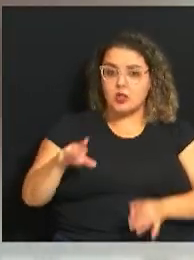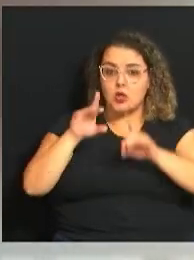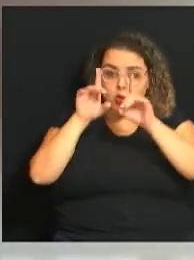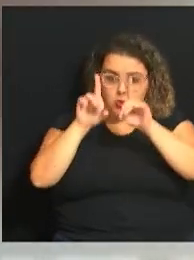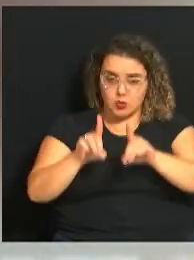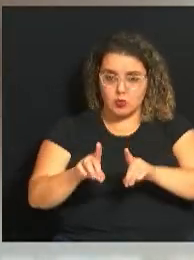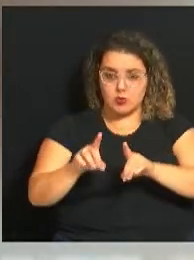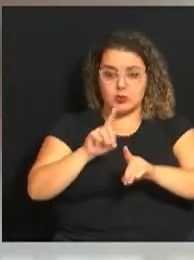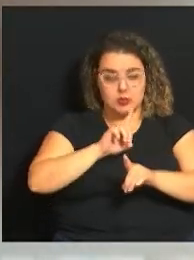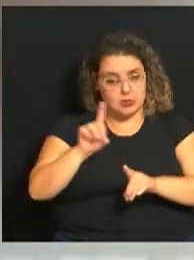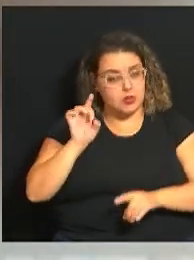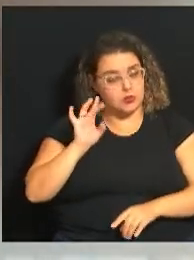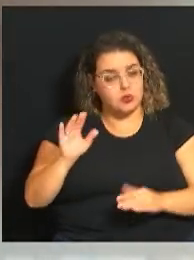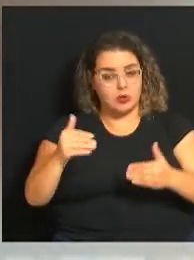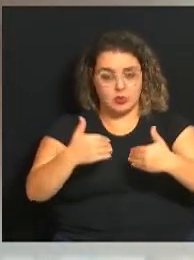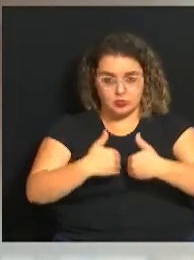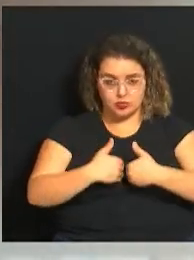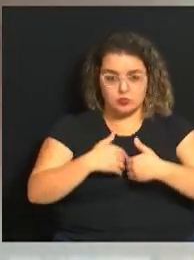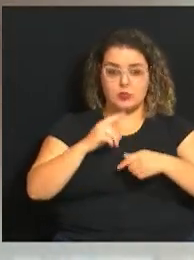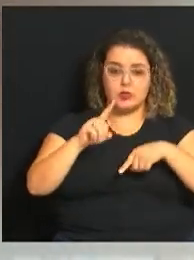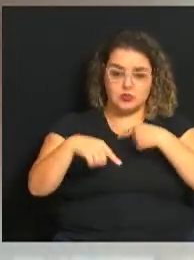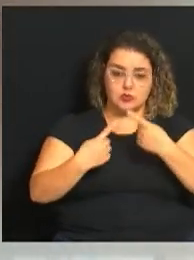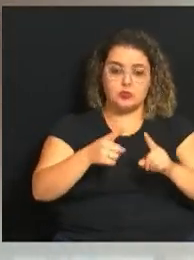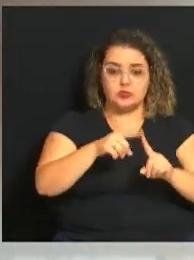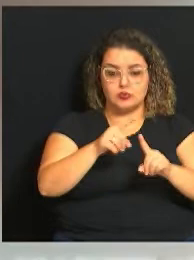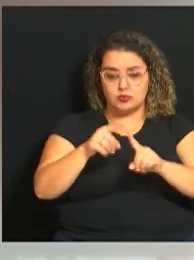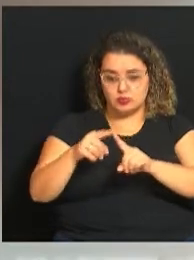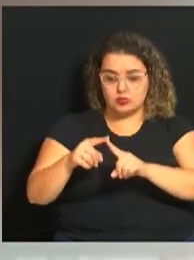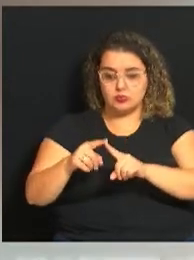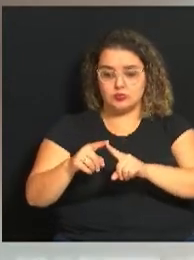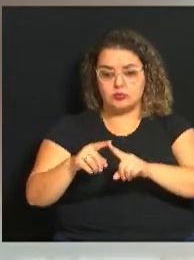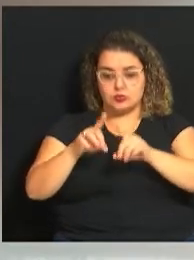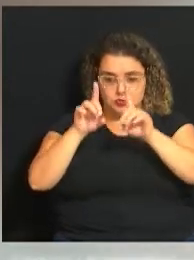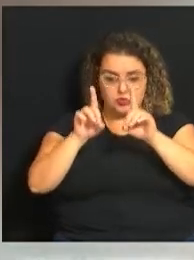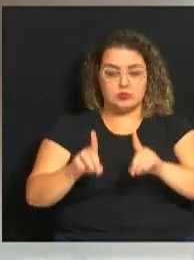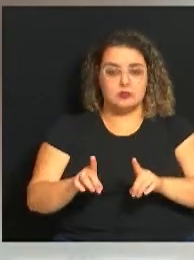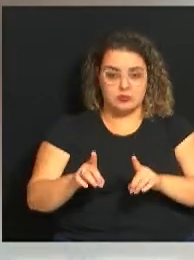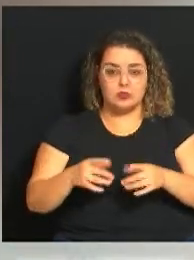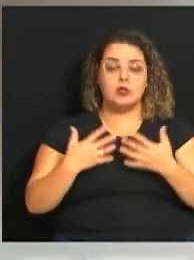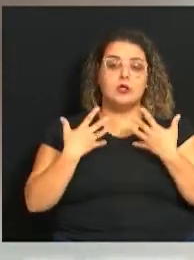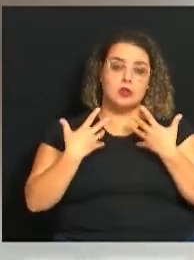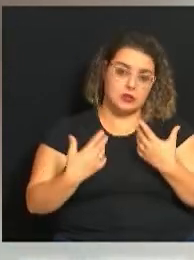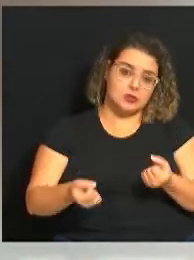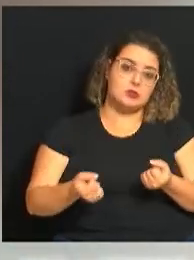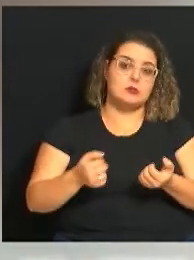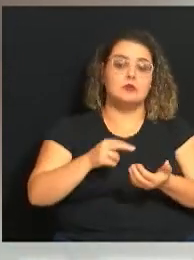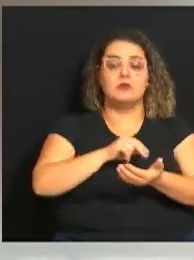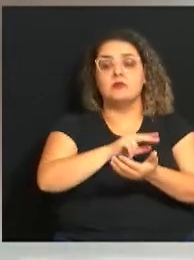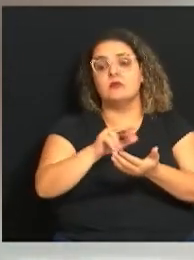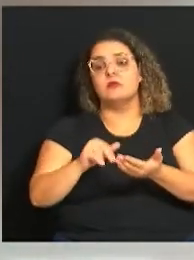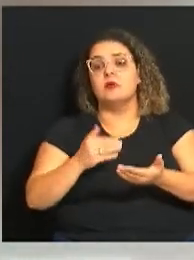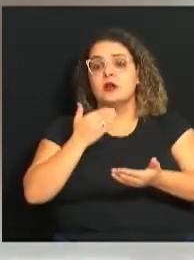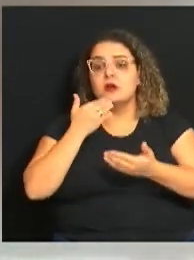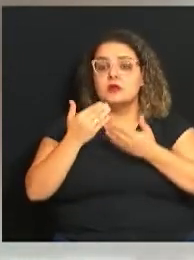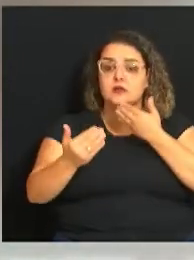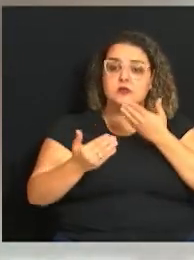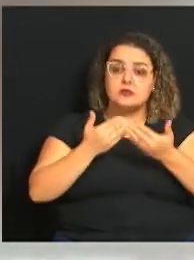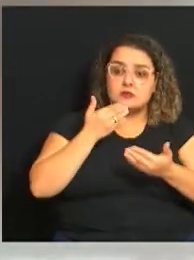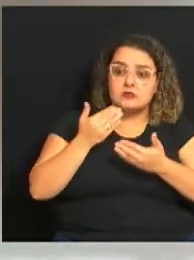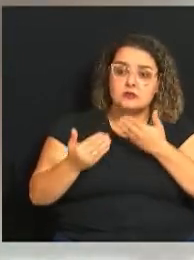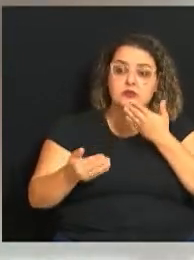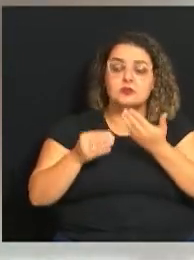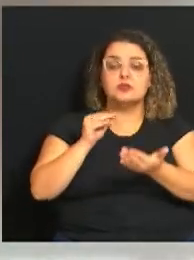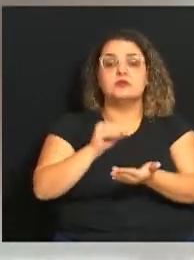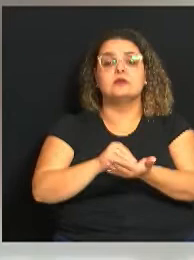só autismo, né, mas outras deficiências, e nós temos recebido muitas queixas e faltas